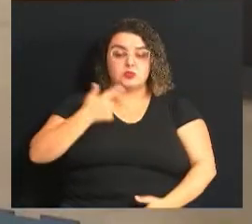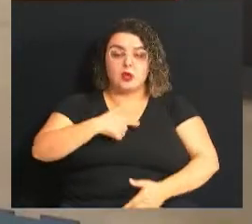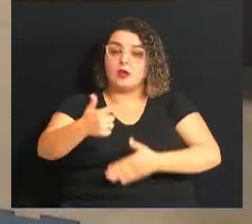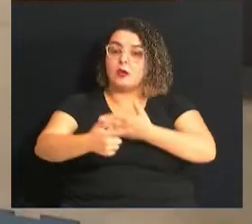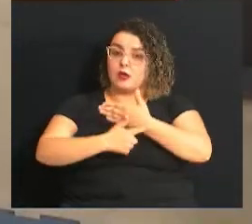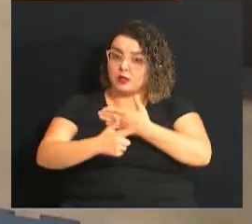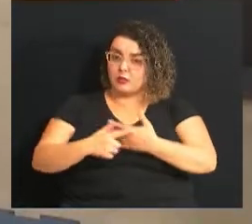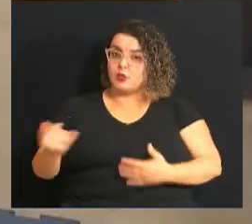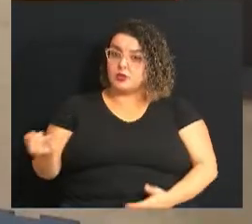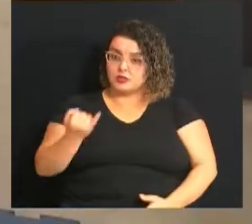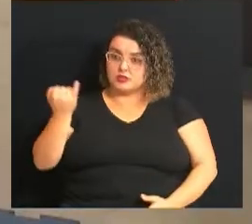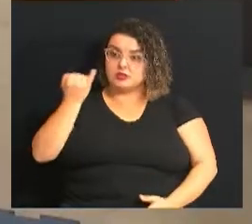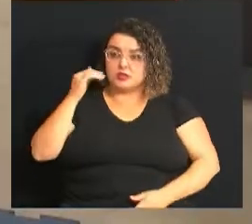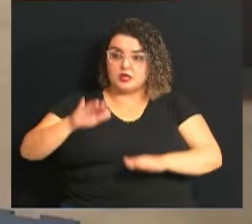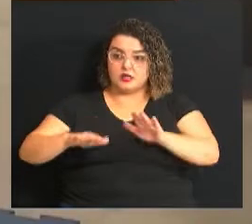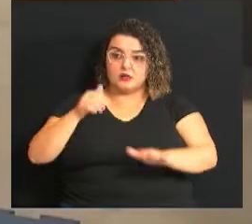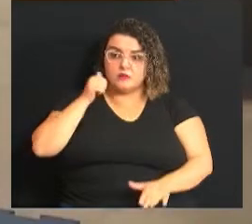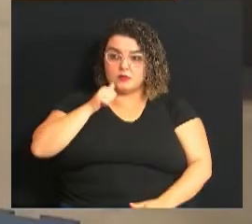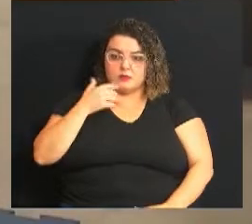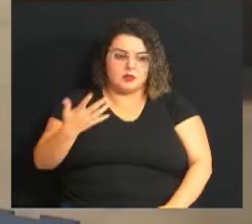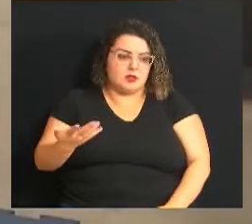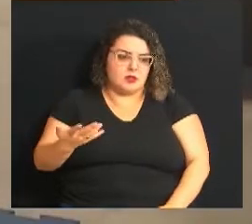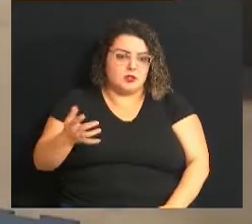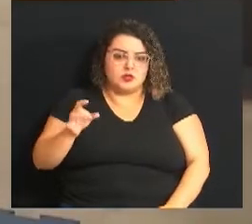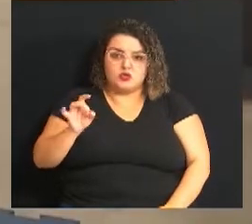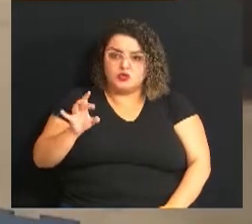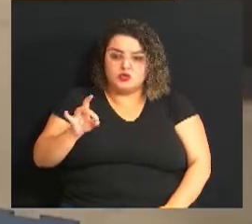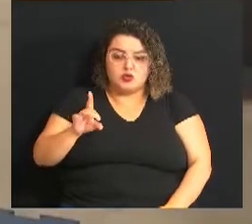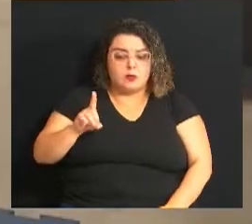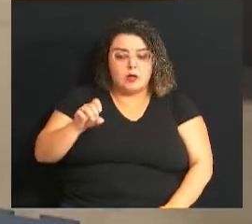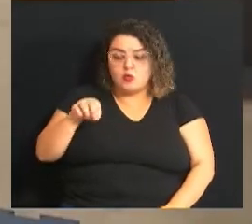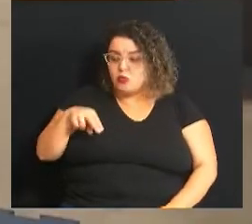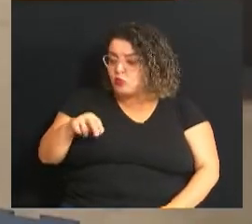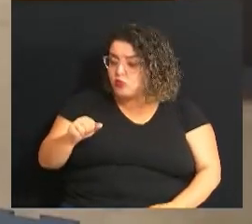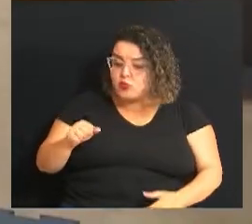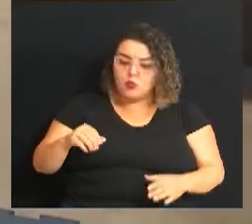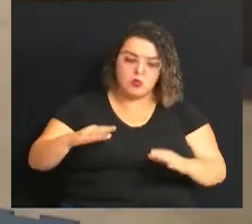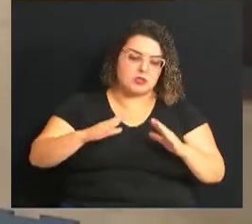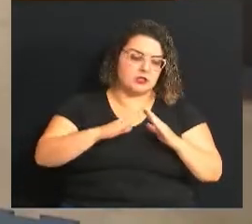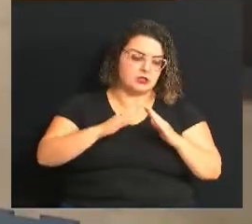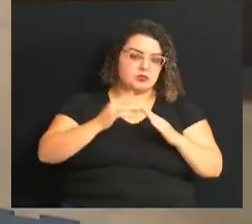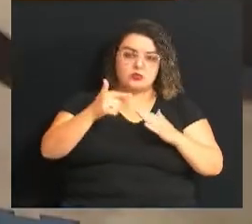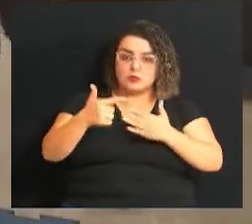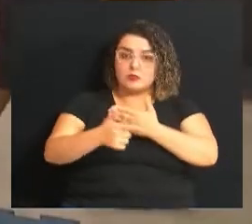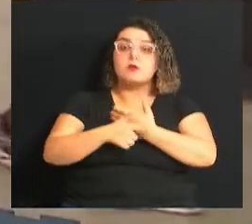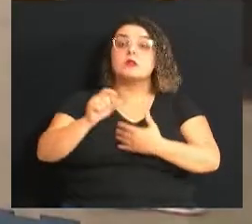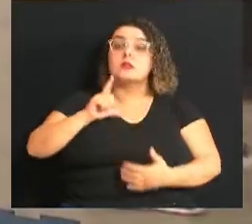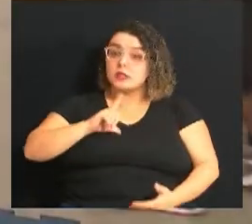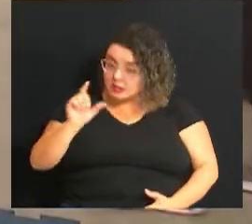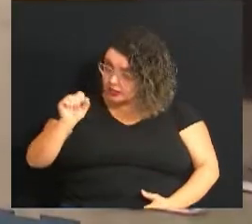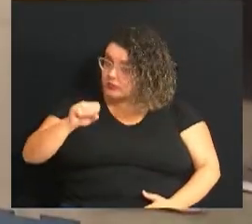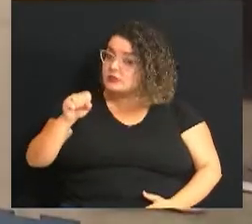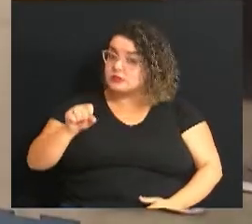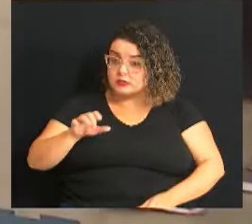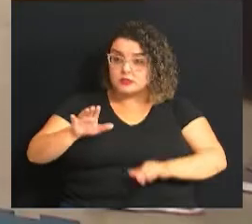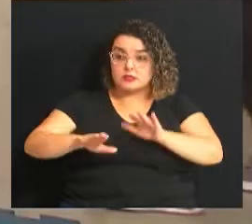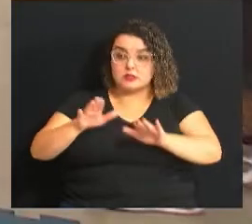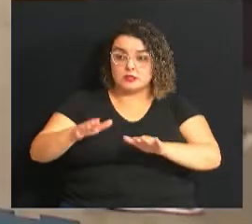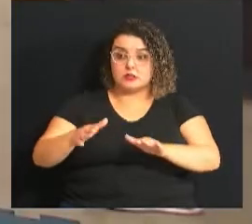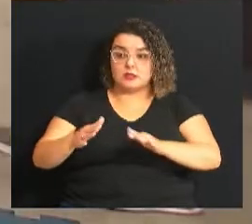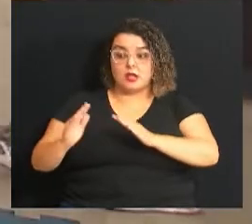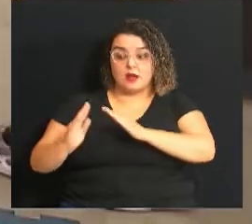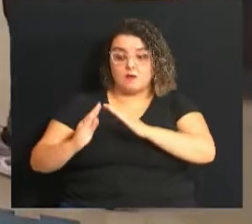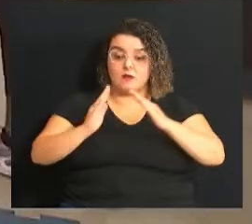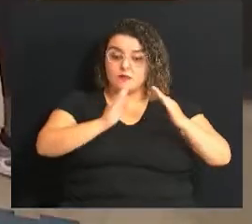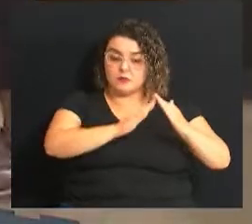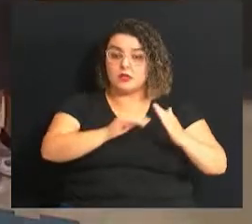Às vezes a mulher pode dizer, não, mas eu sou só uma dona de casa, eu não tenho um papel importante. Você tem sim. Talvez próximo de você tenha